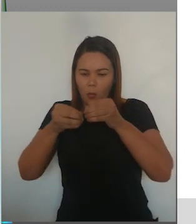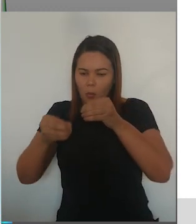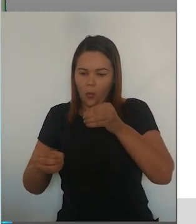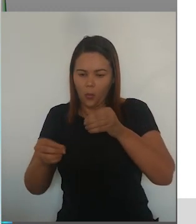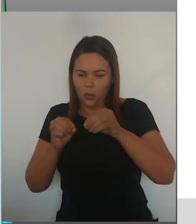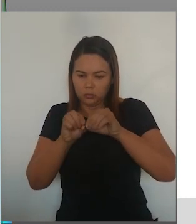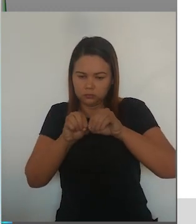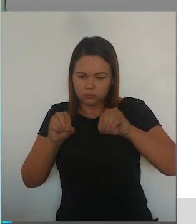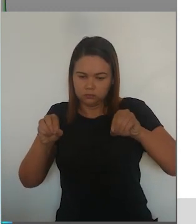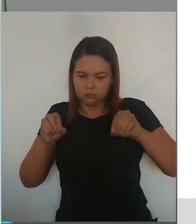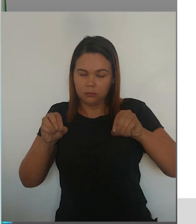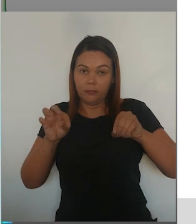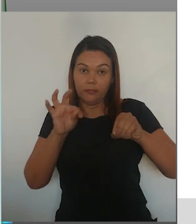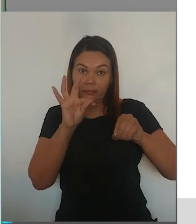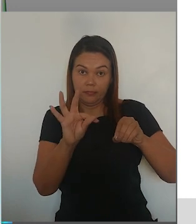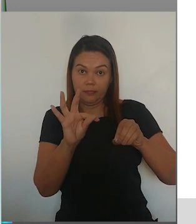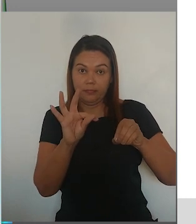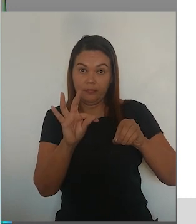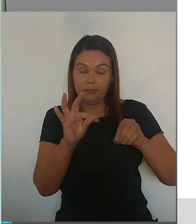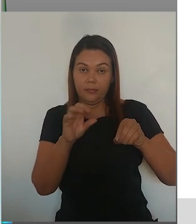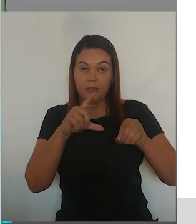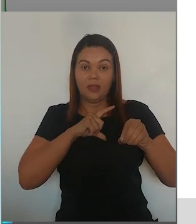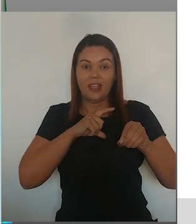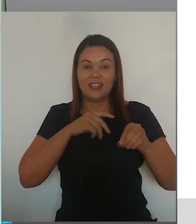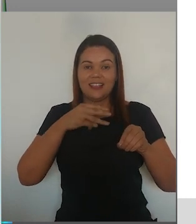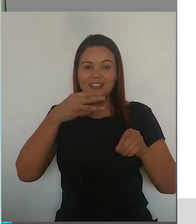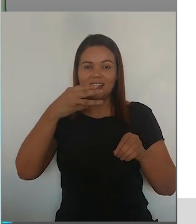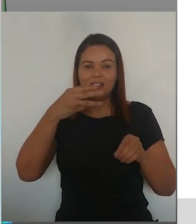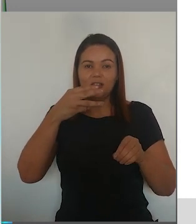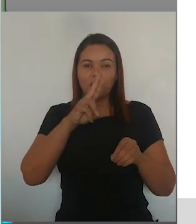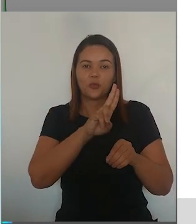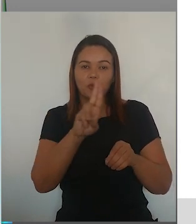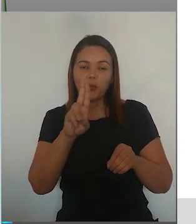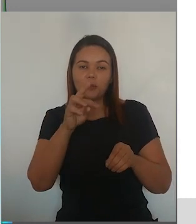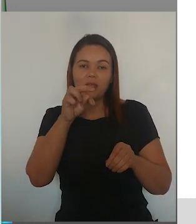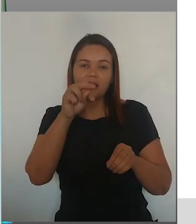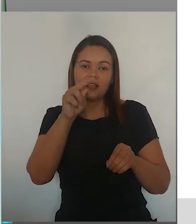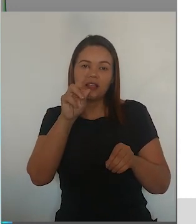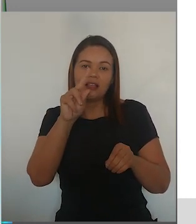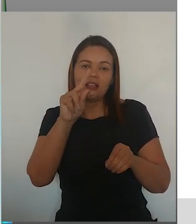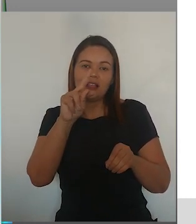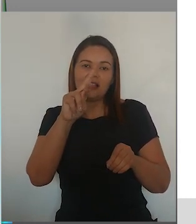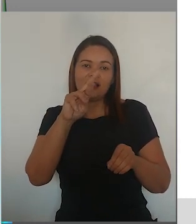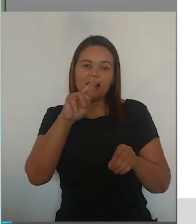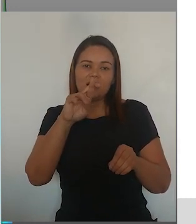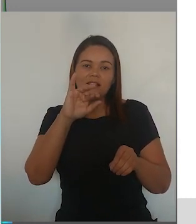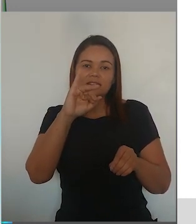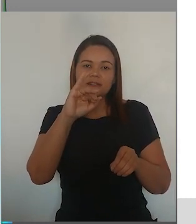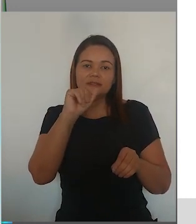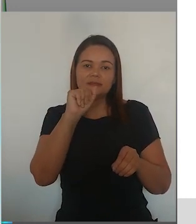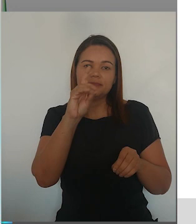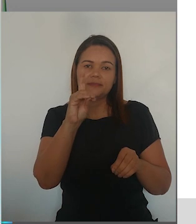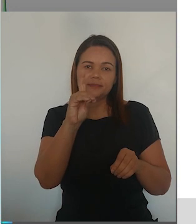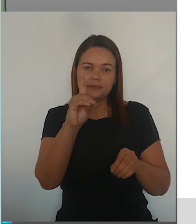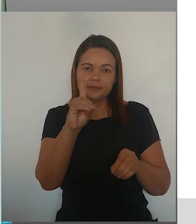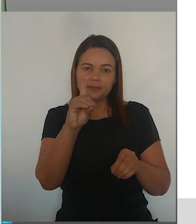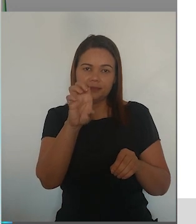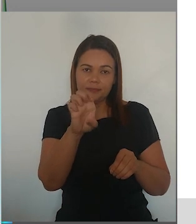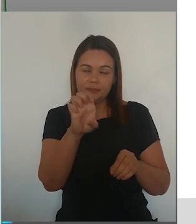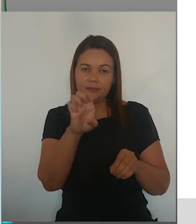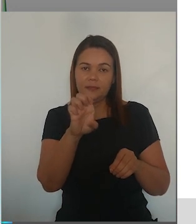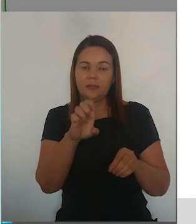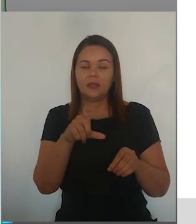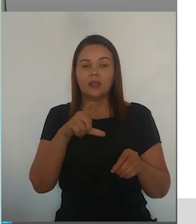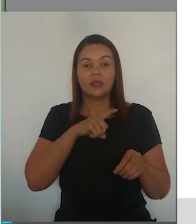O conjunto de duas cisternas terminais e um túbulo T receberá o nome de